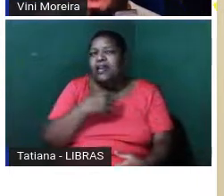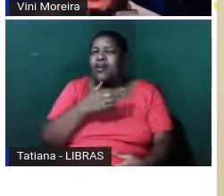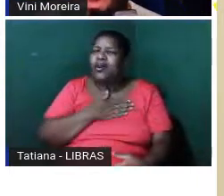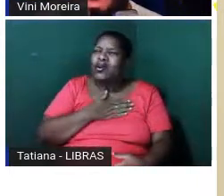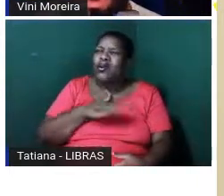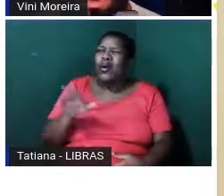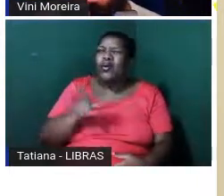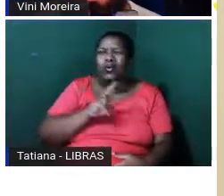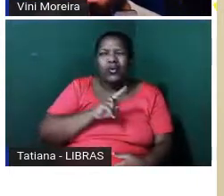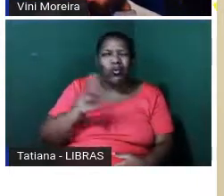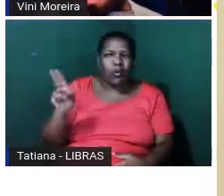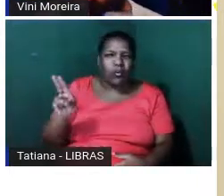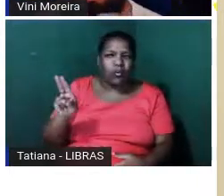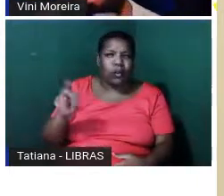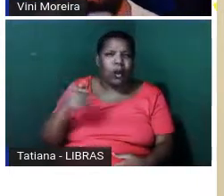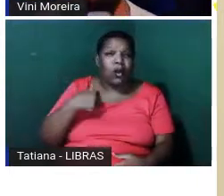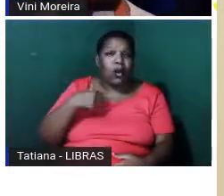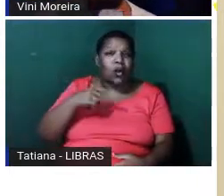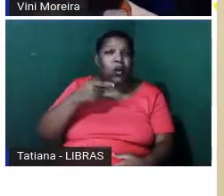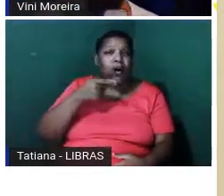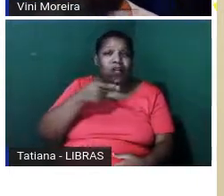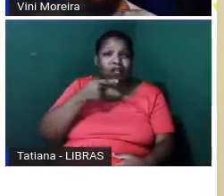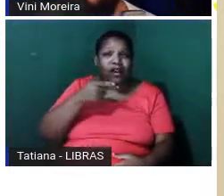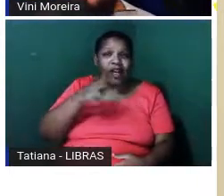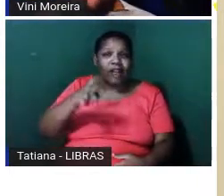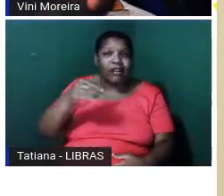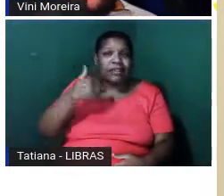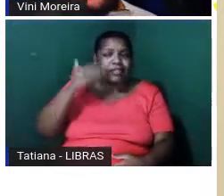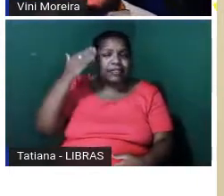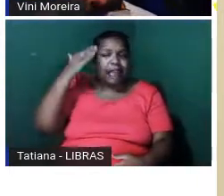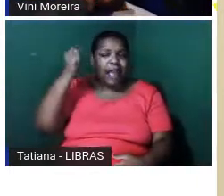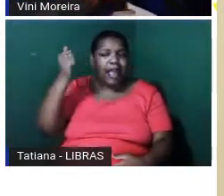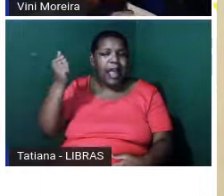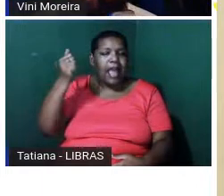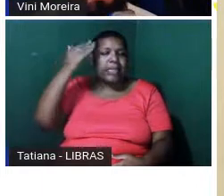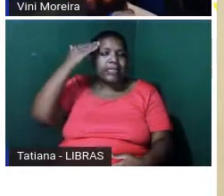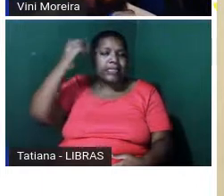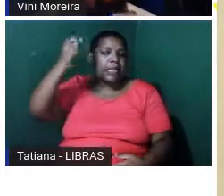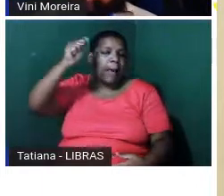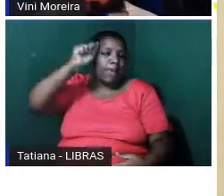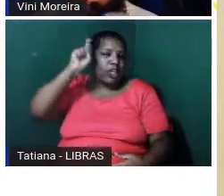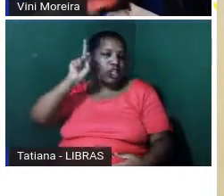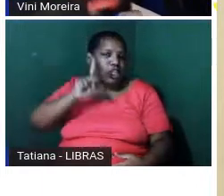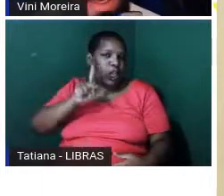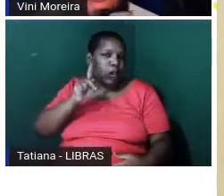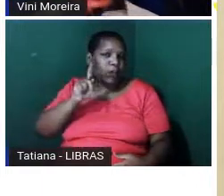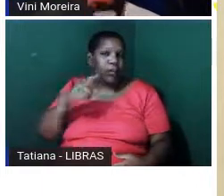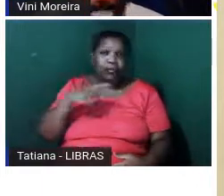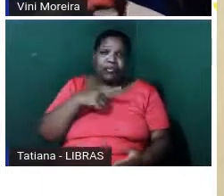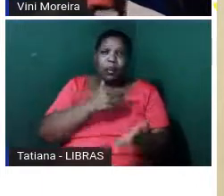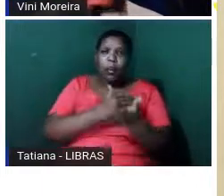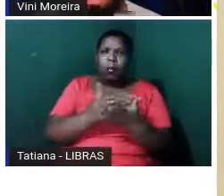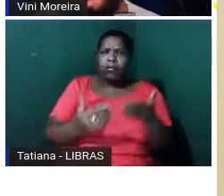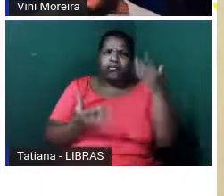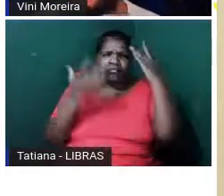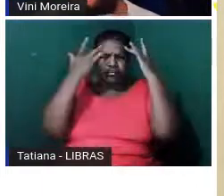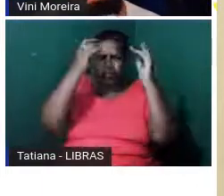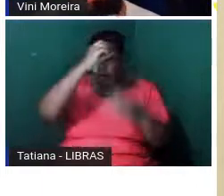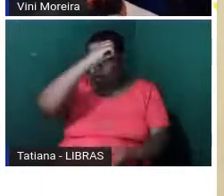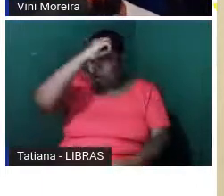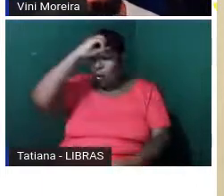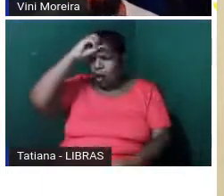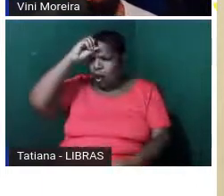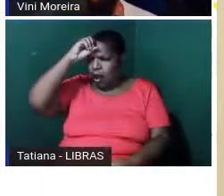gosto do nome dele eu gosto de chamar ele de efeito sabichão porque normalmente a gente começa sem saber nada obviamente